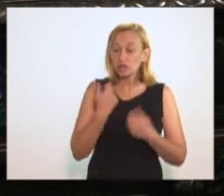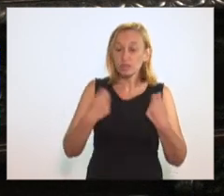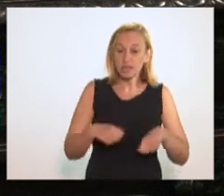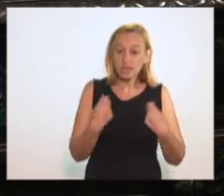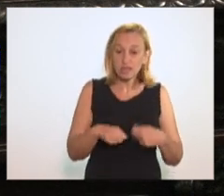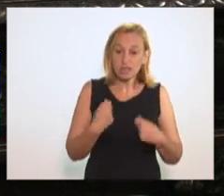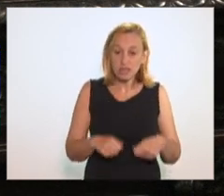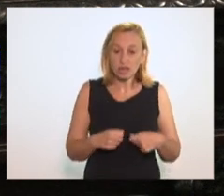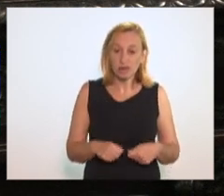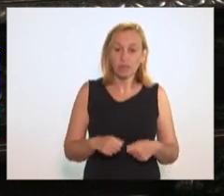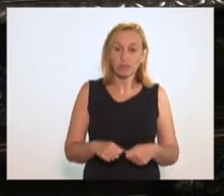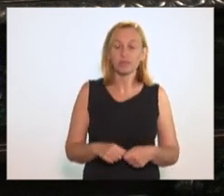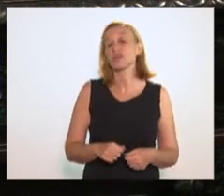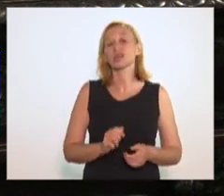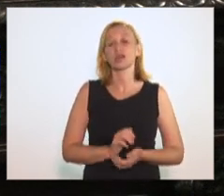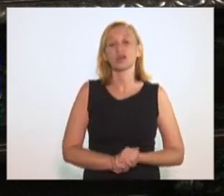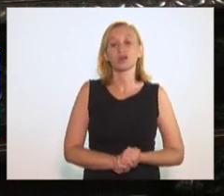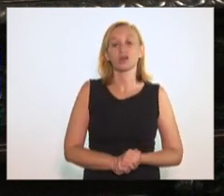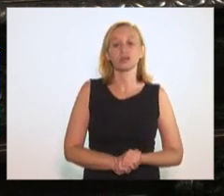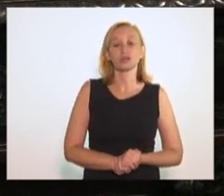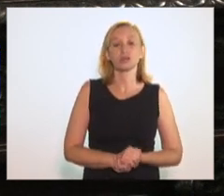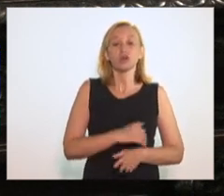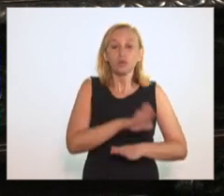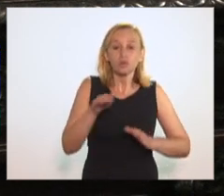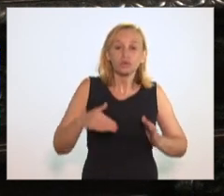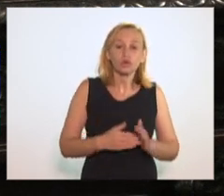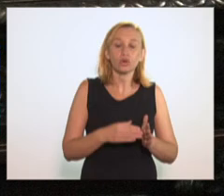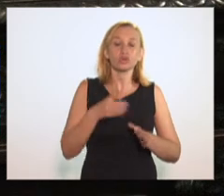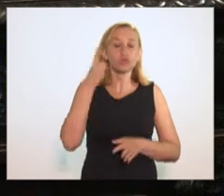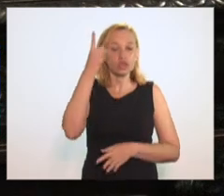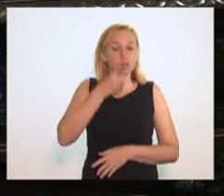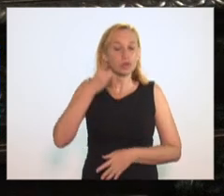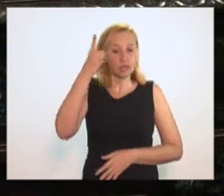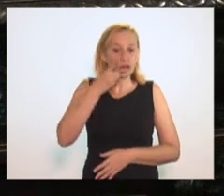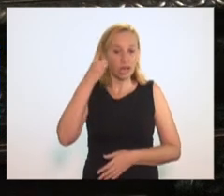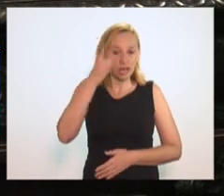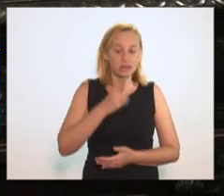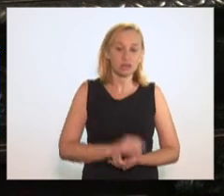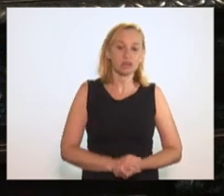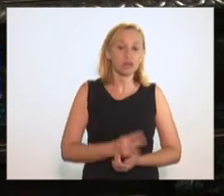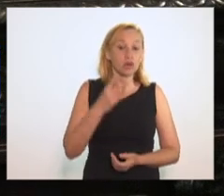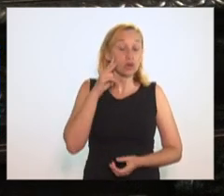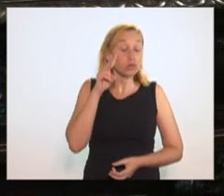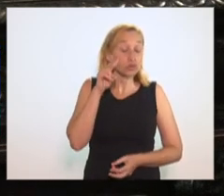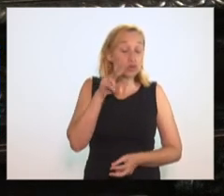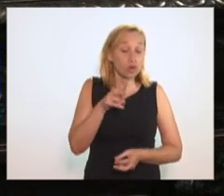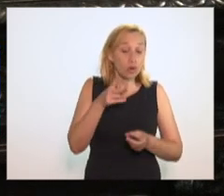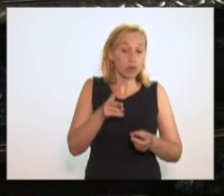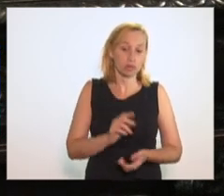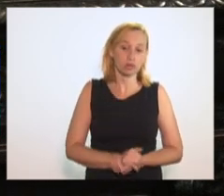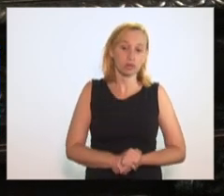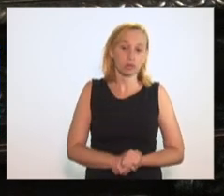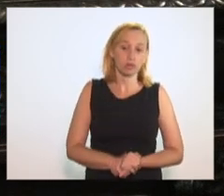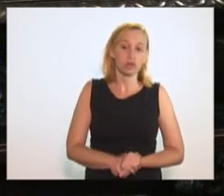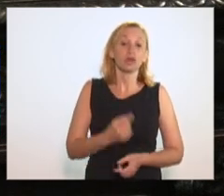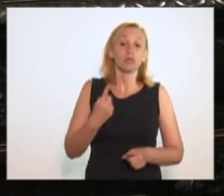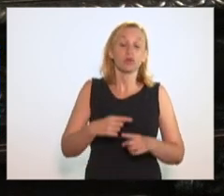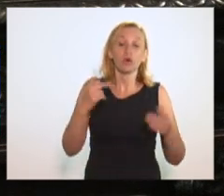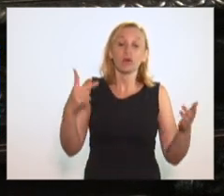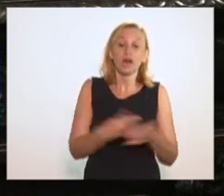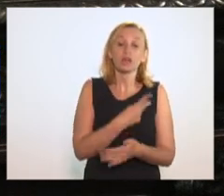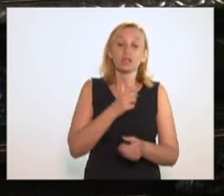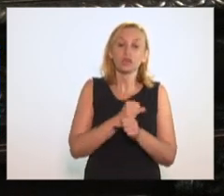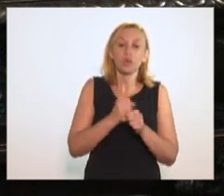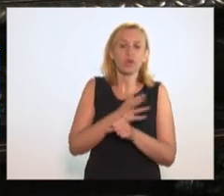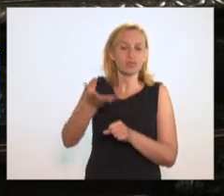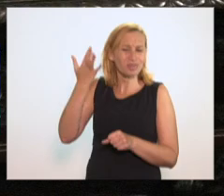estar com essa Casa, com todos os parlamentares, com os olhos abertos, porque o que aconteceu no ano